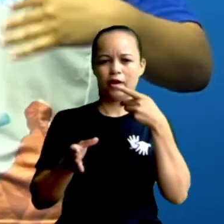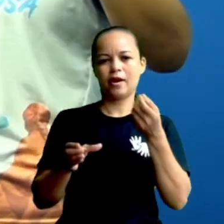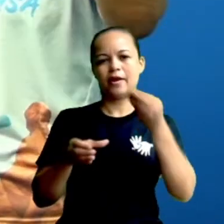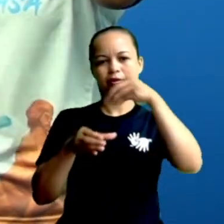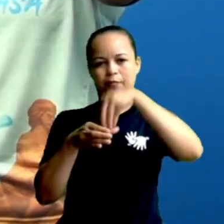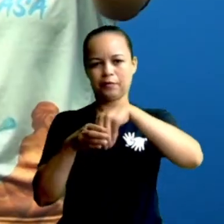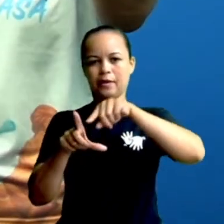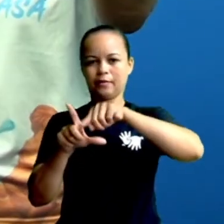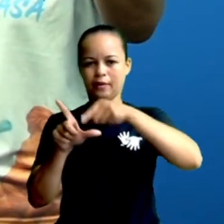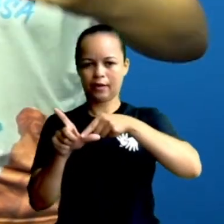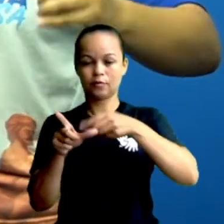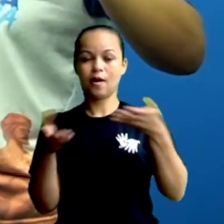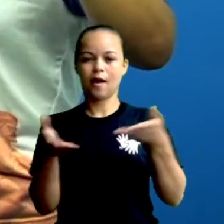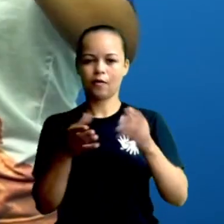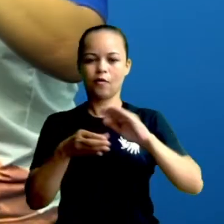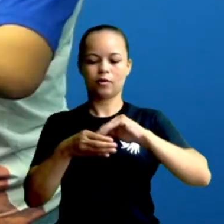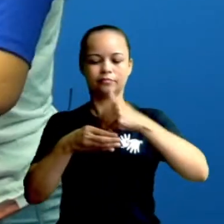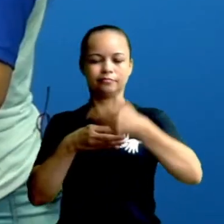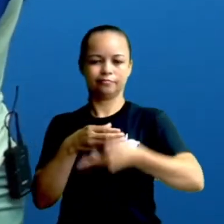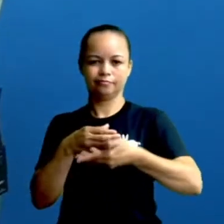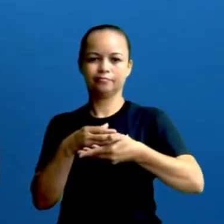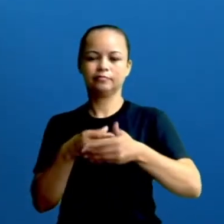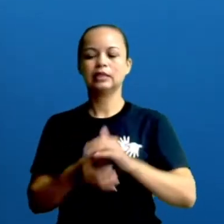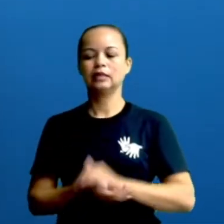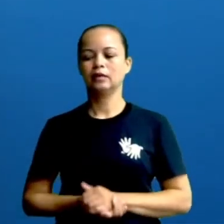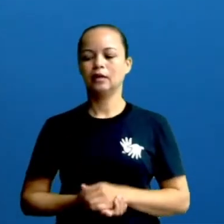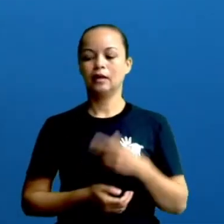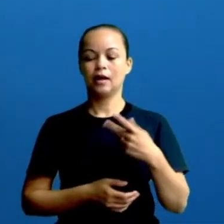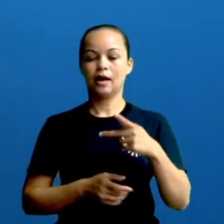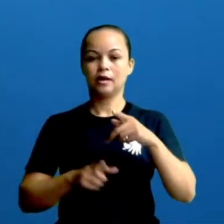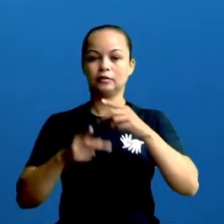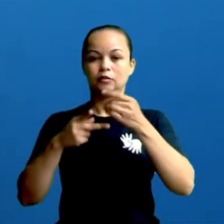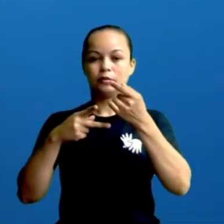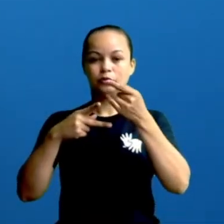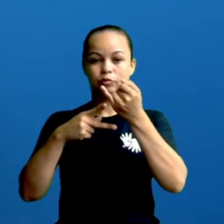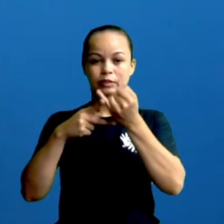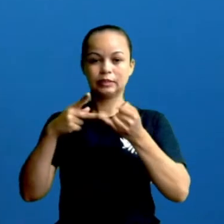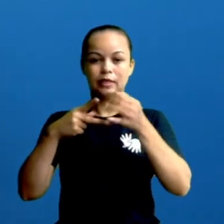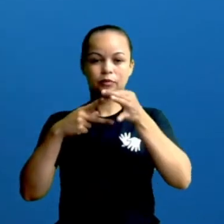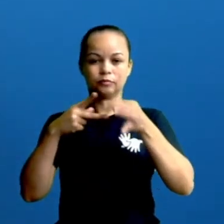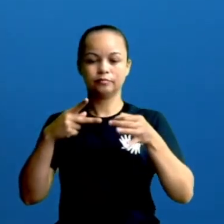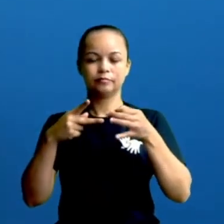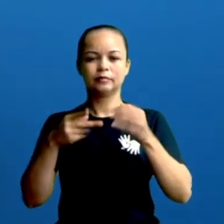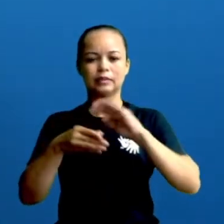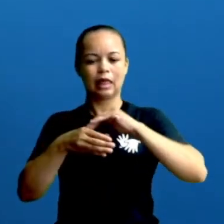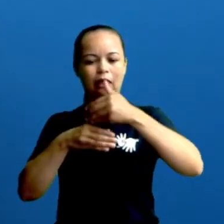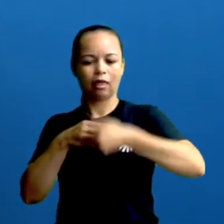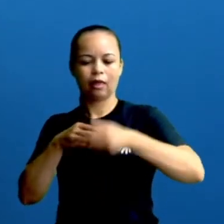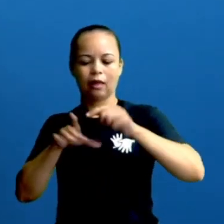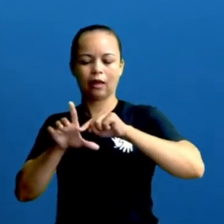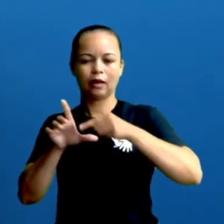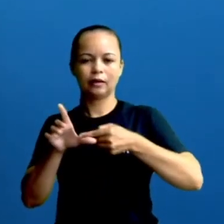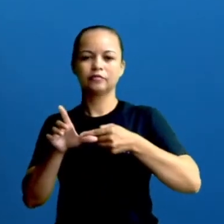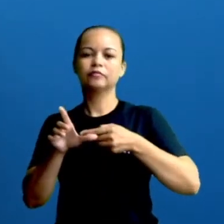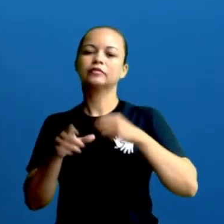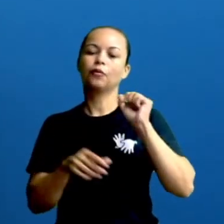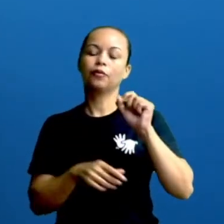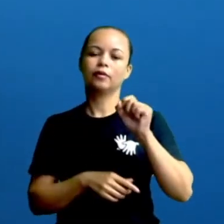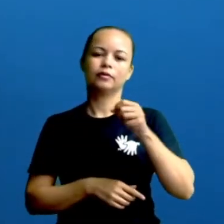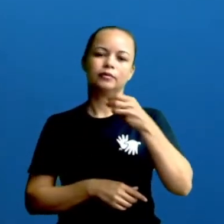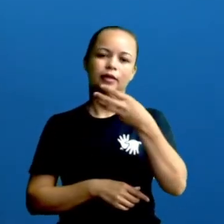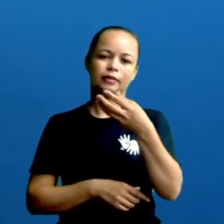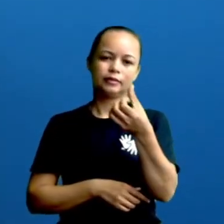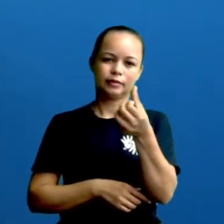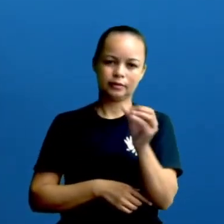vou falar do externo. E a soma desses ângulos externos sempre vão dar 360, tá